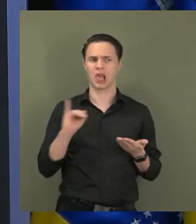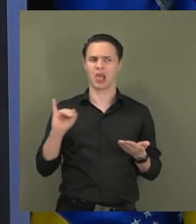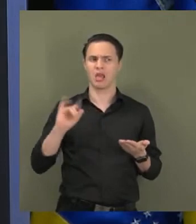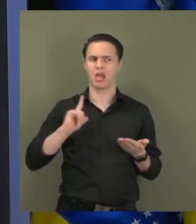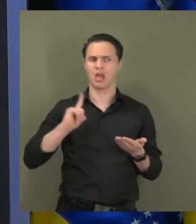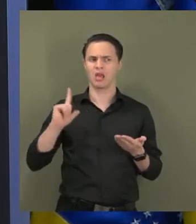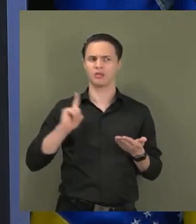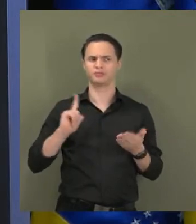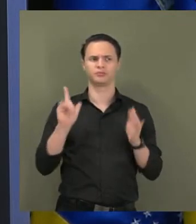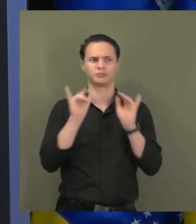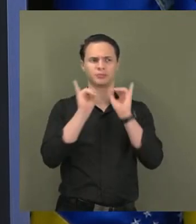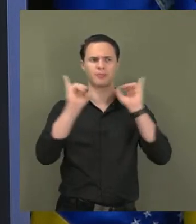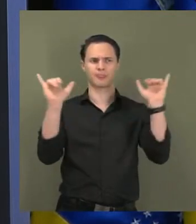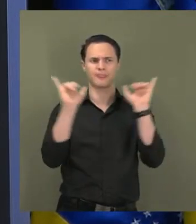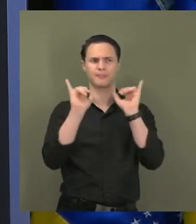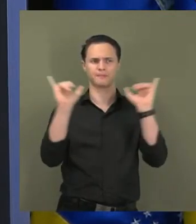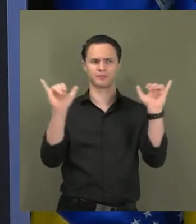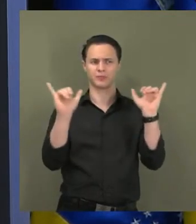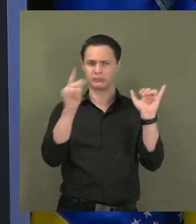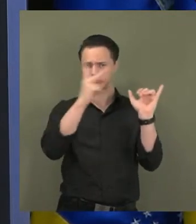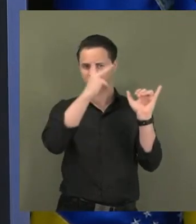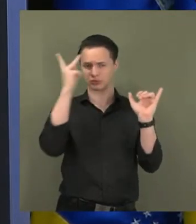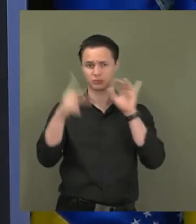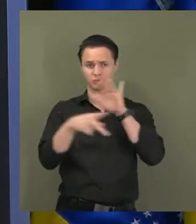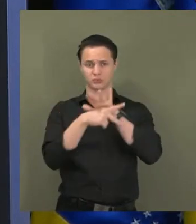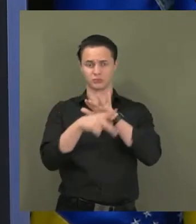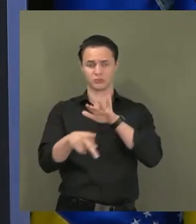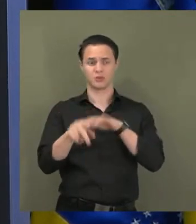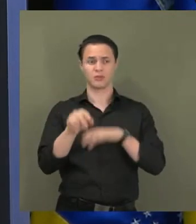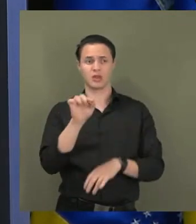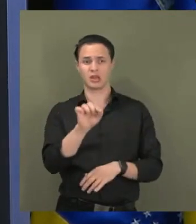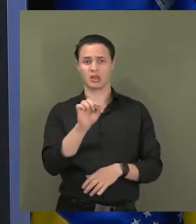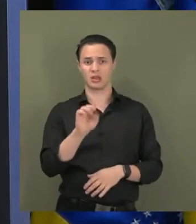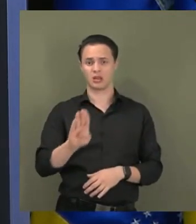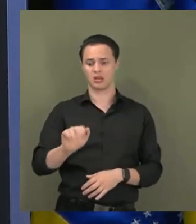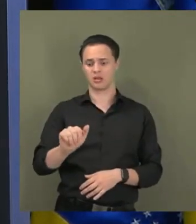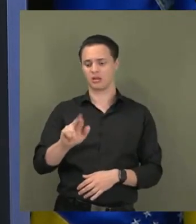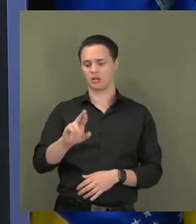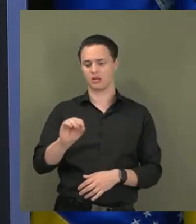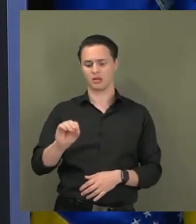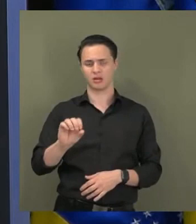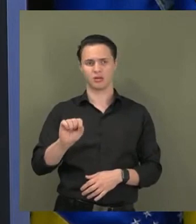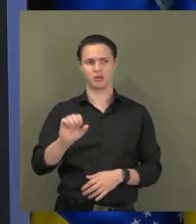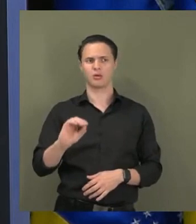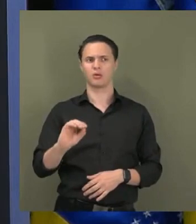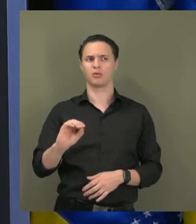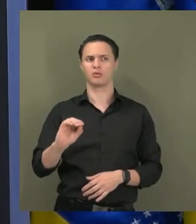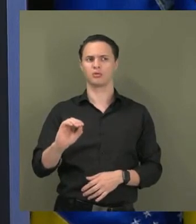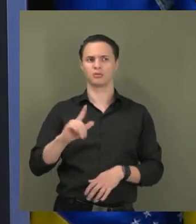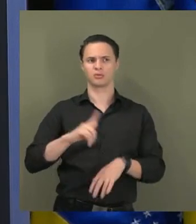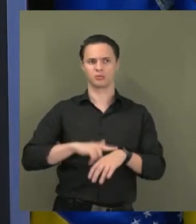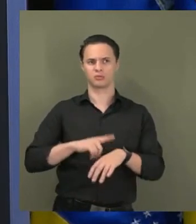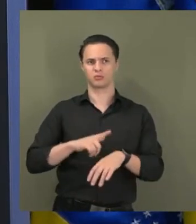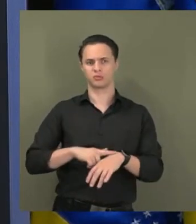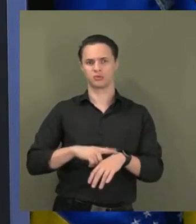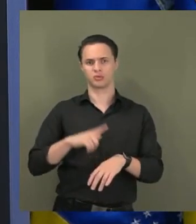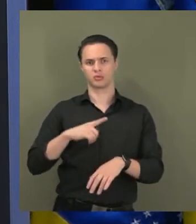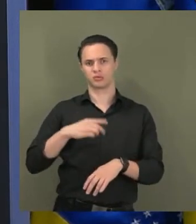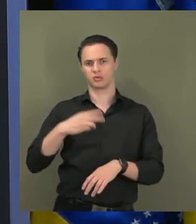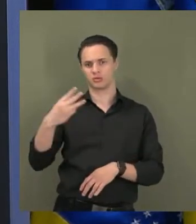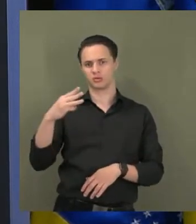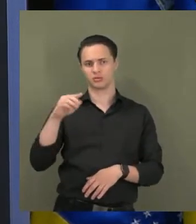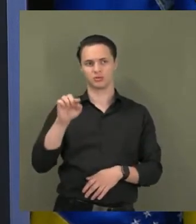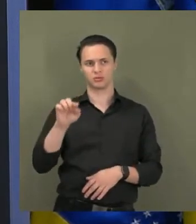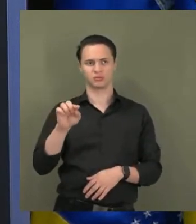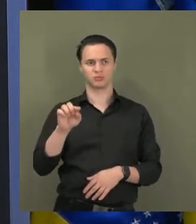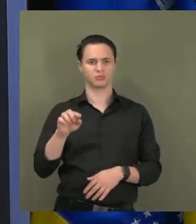cunho político-partidário do ministro Barroso, o meu tempo, que tenho ainda 33 minutos e 50 segundos,